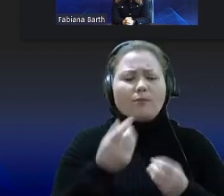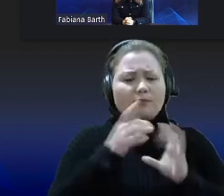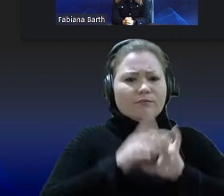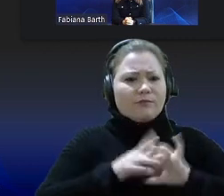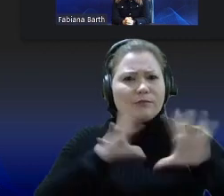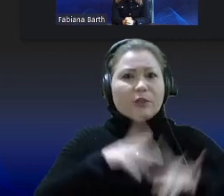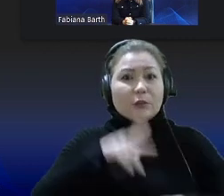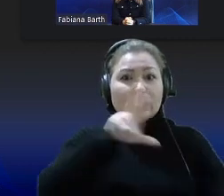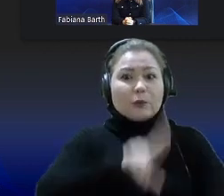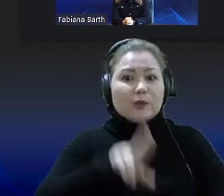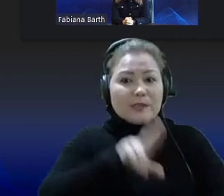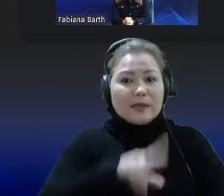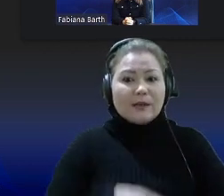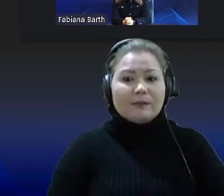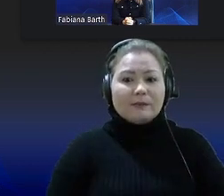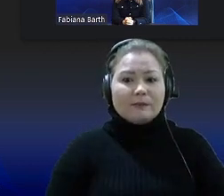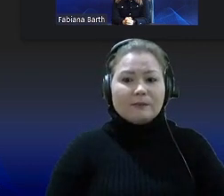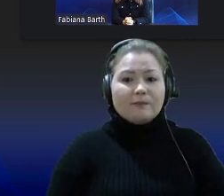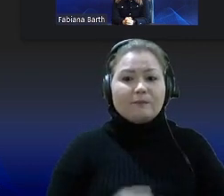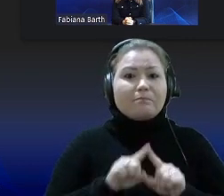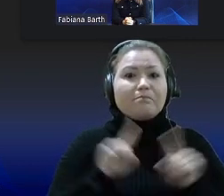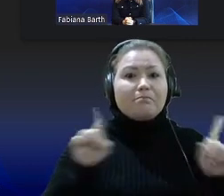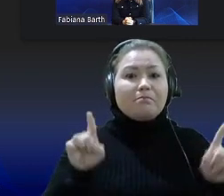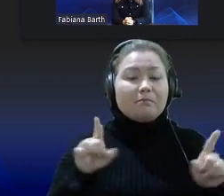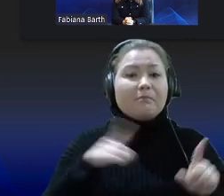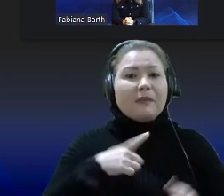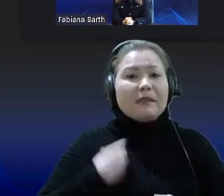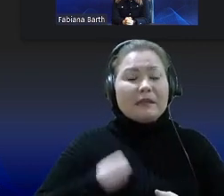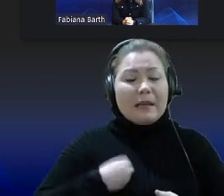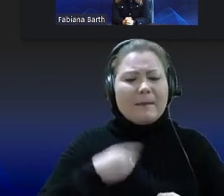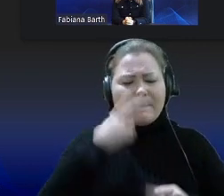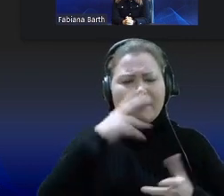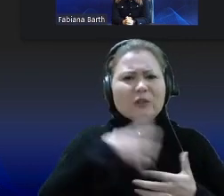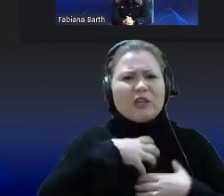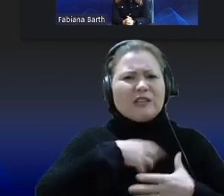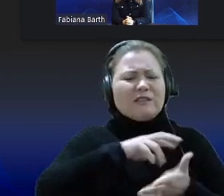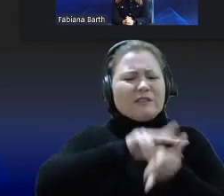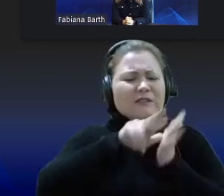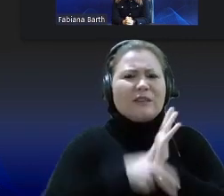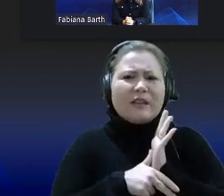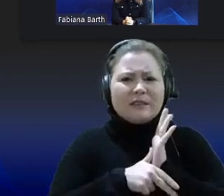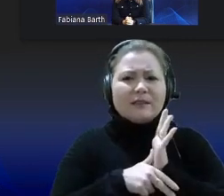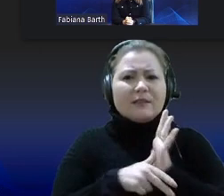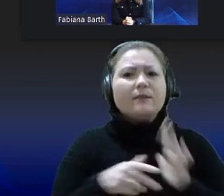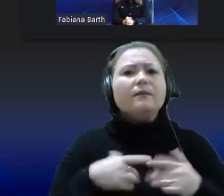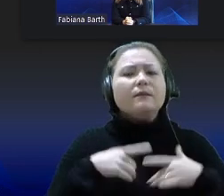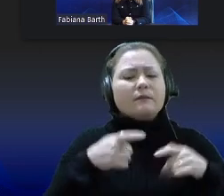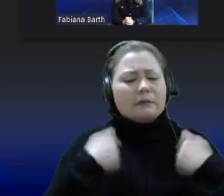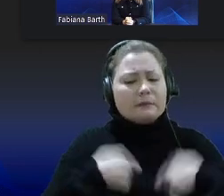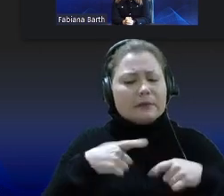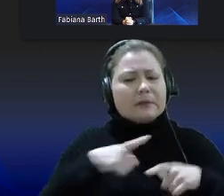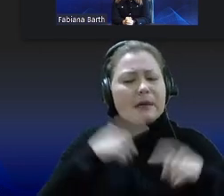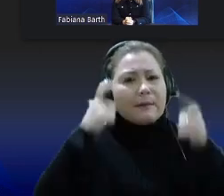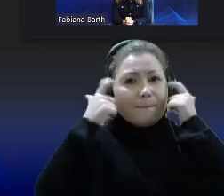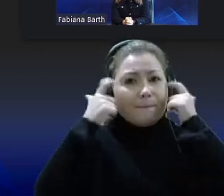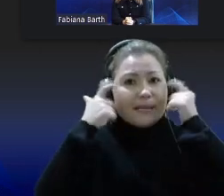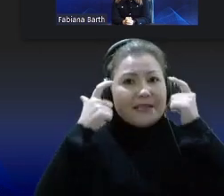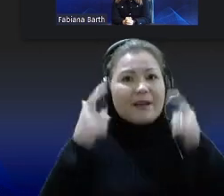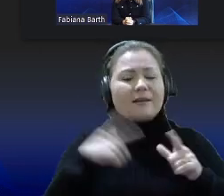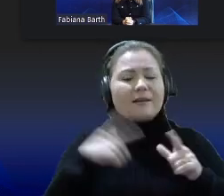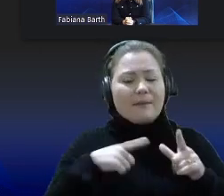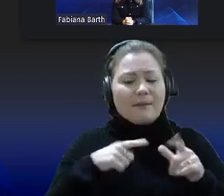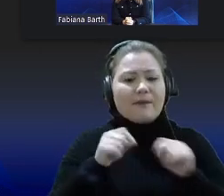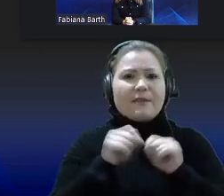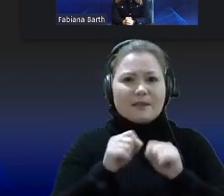de utilizar, mas que tem maneiras e formas que teremos que pensar e